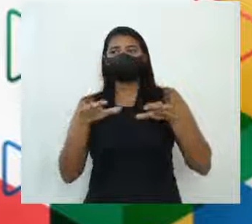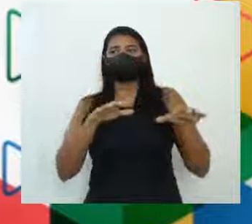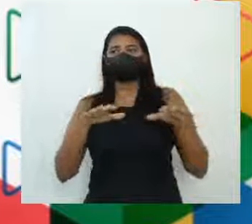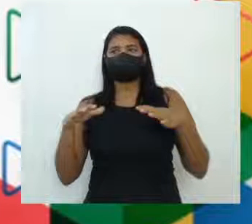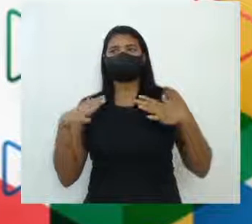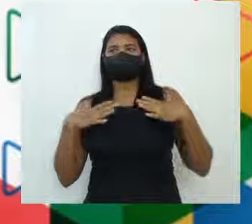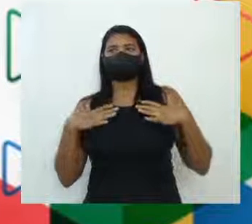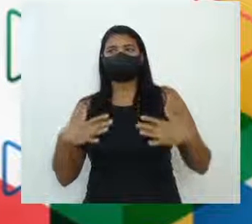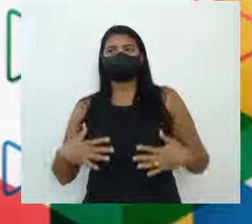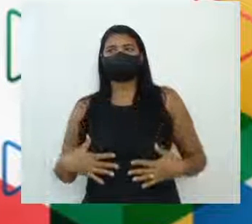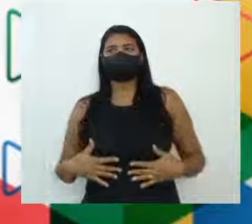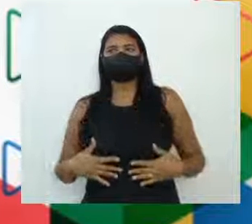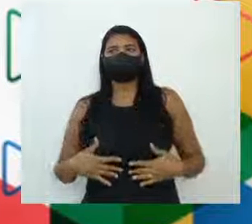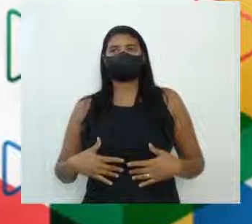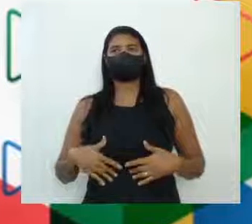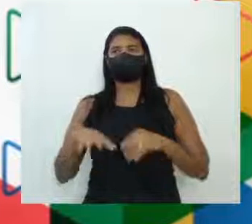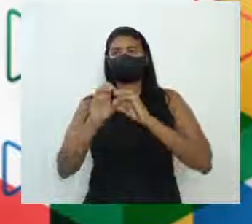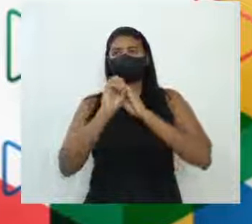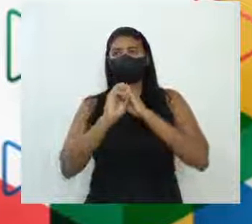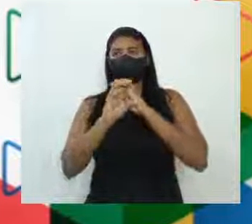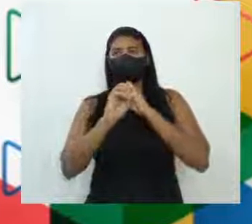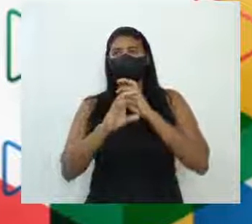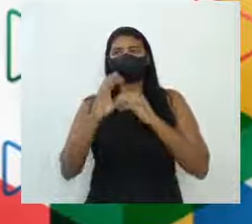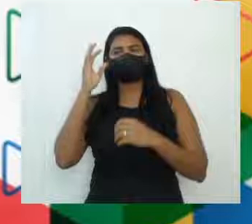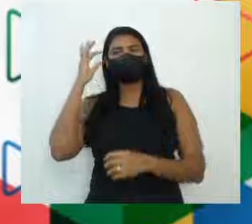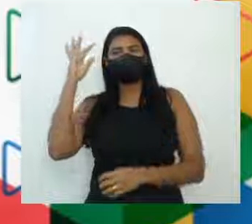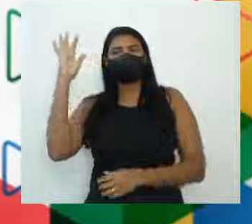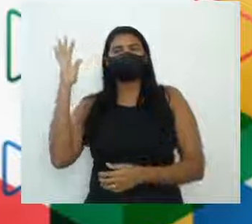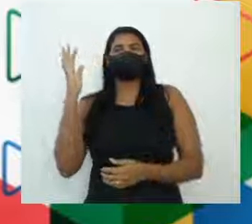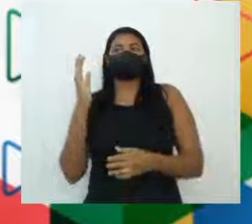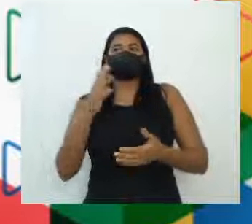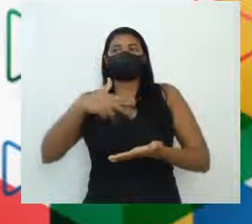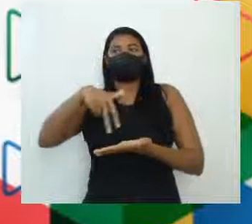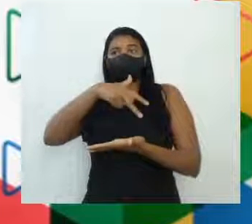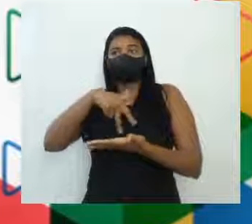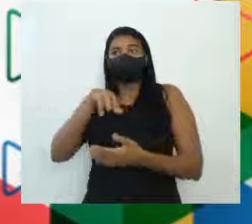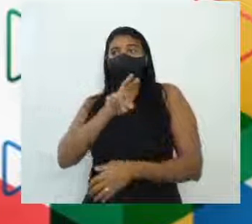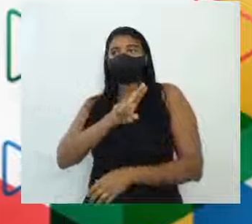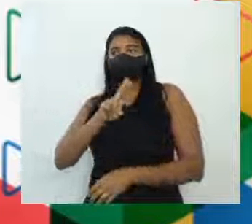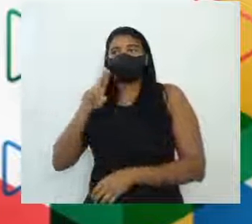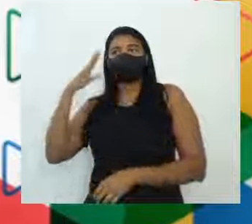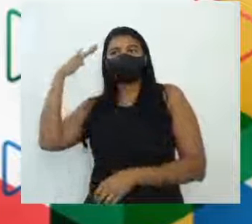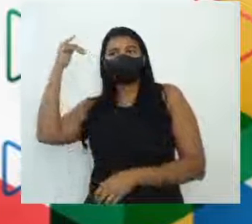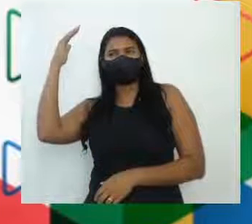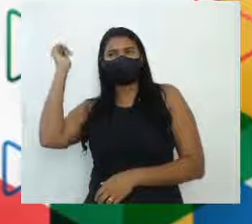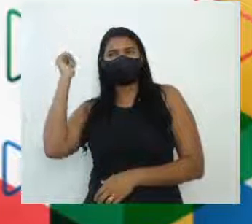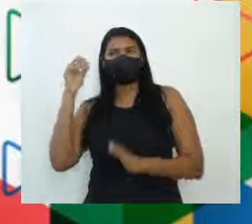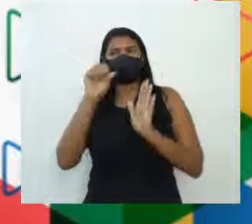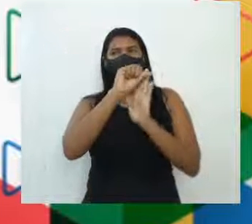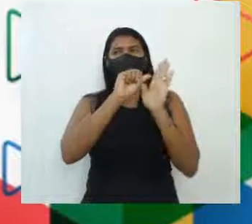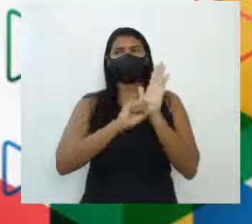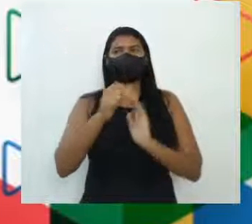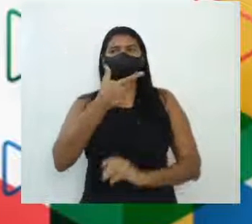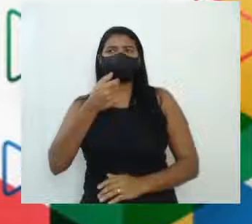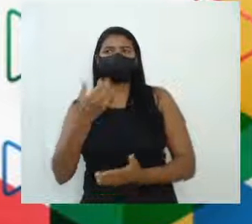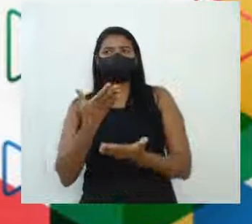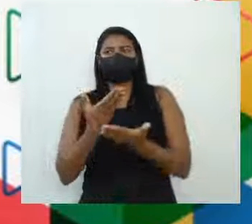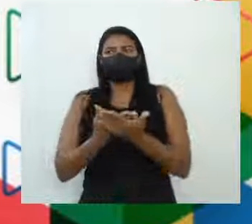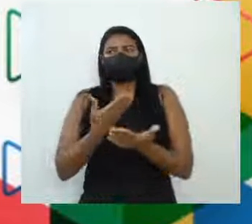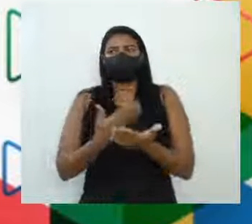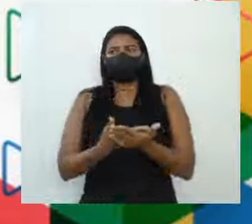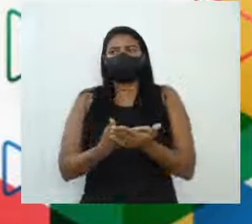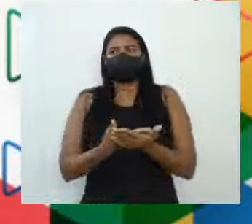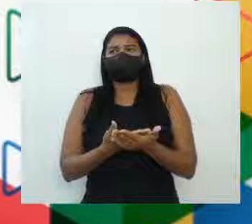Laban, teórico e educador de dança, um dos maiores nomes da dança do século XX, ao estudar os movimentos